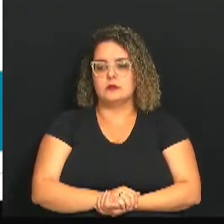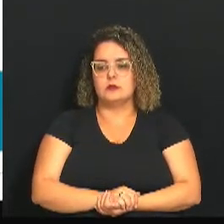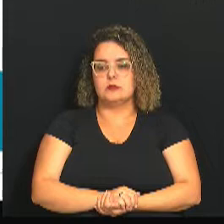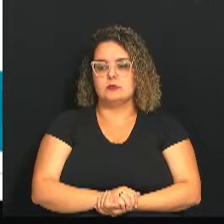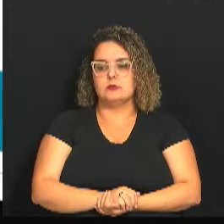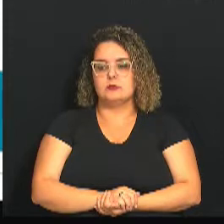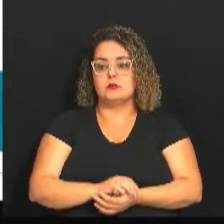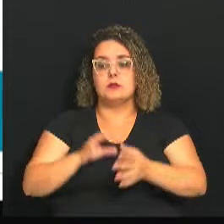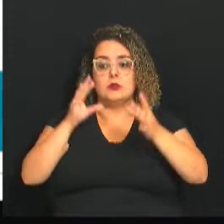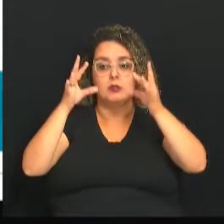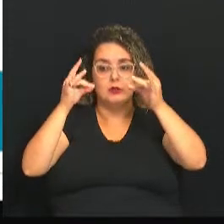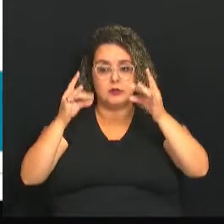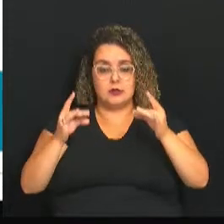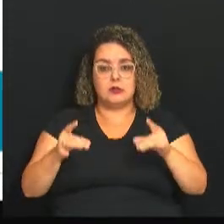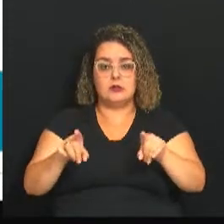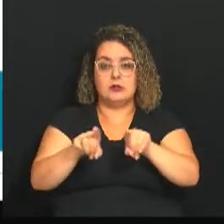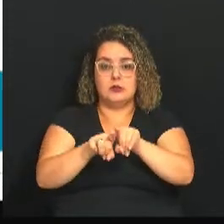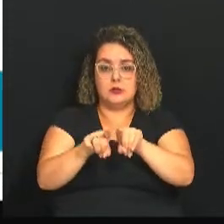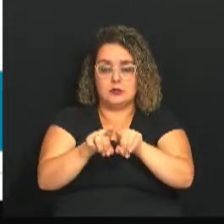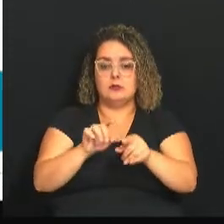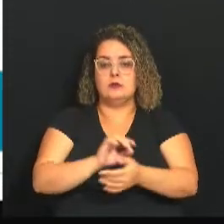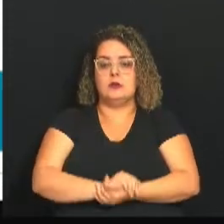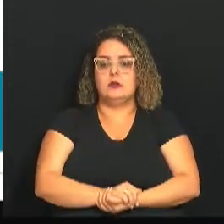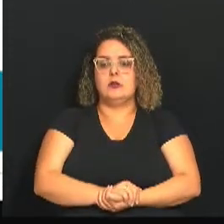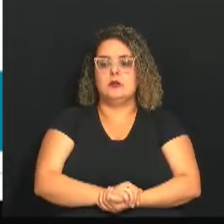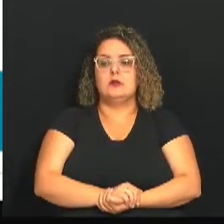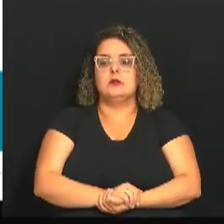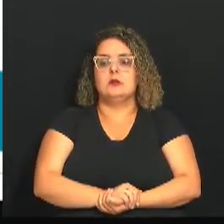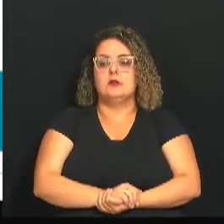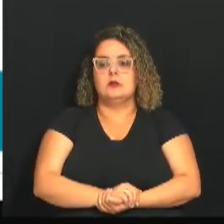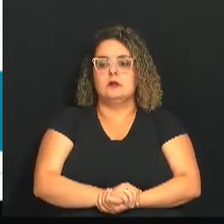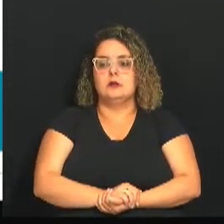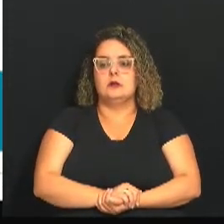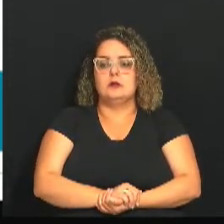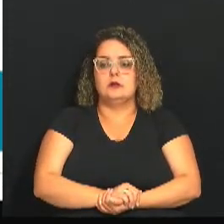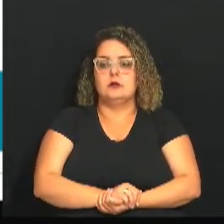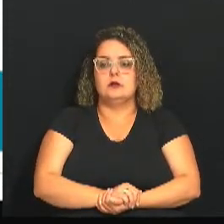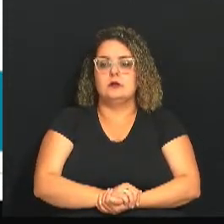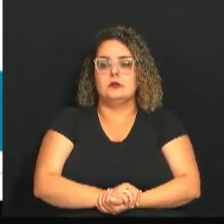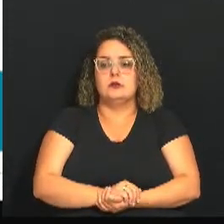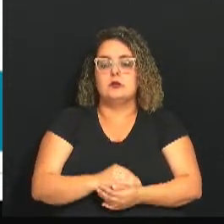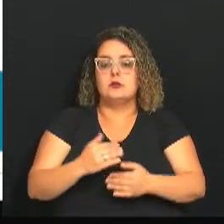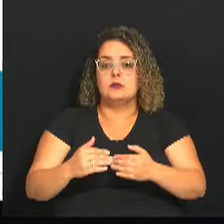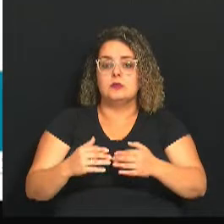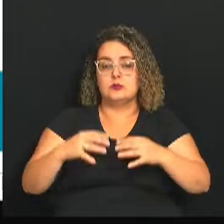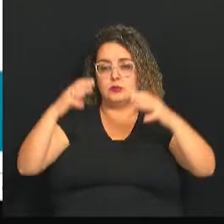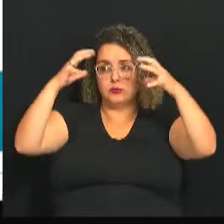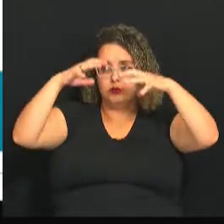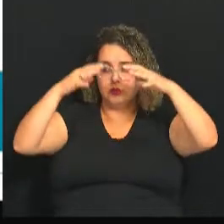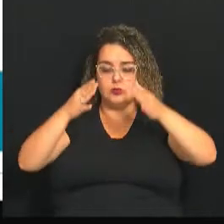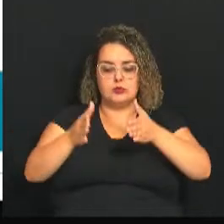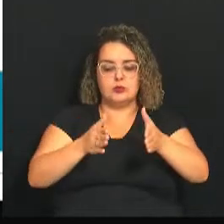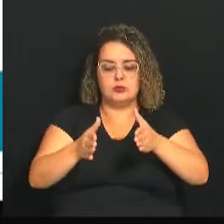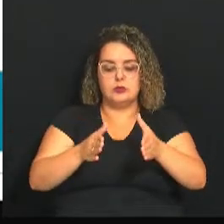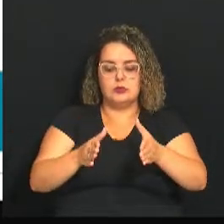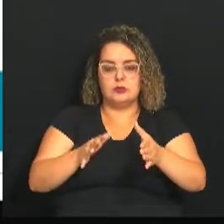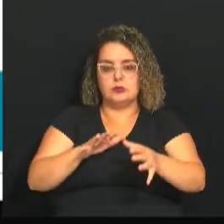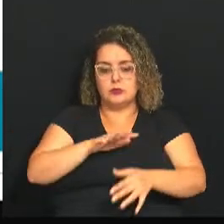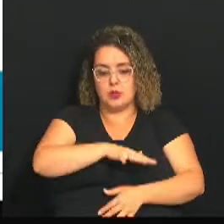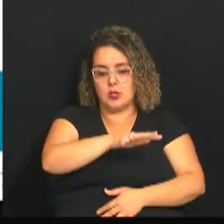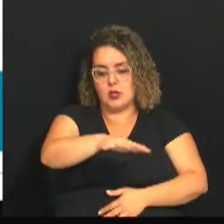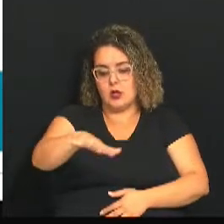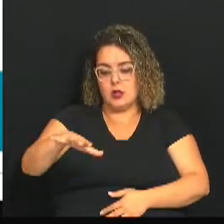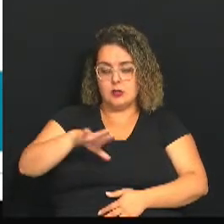também limiares de acumulados ou de intensidade de chuva em nível regional dentro da cidade de Campinas que